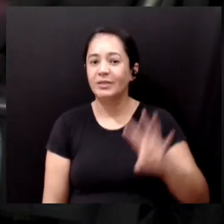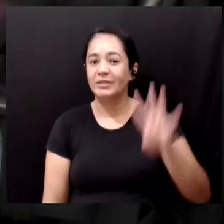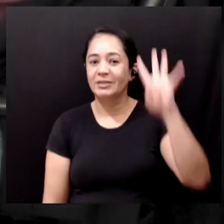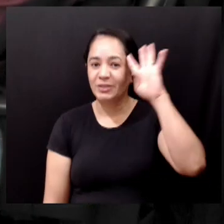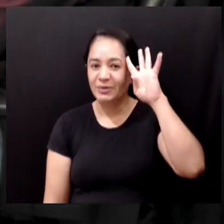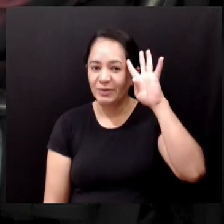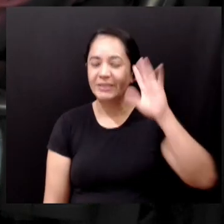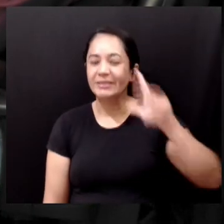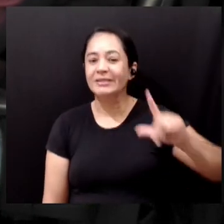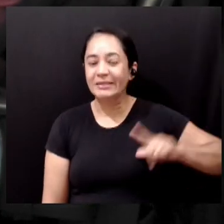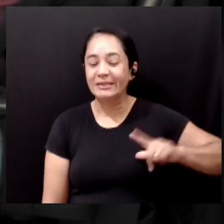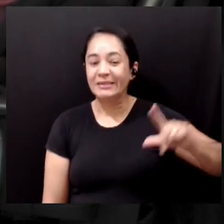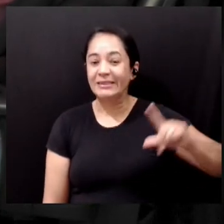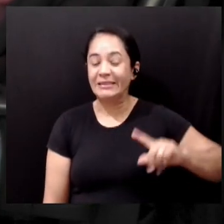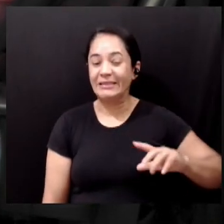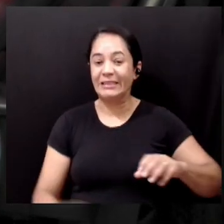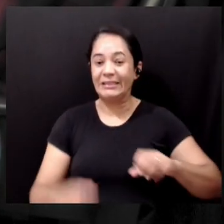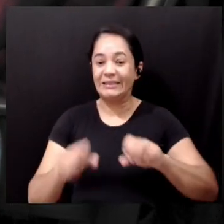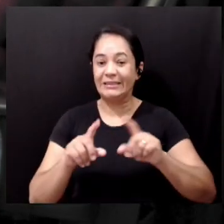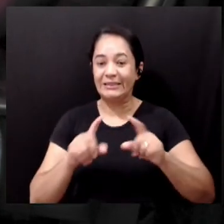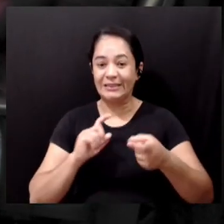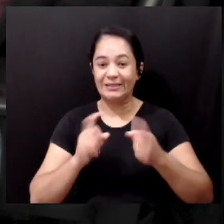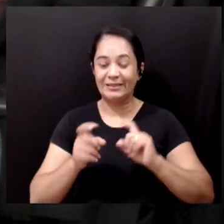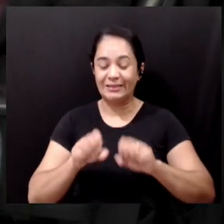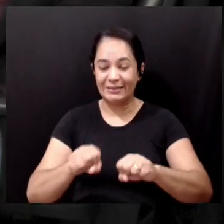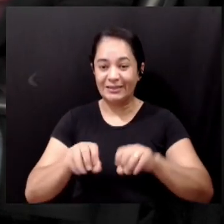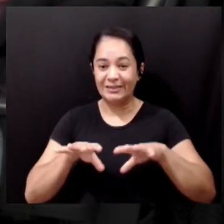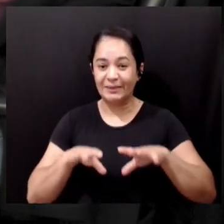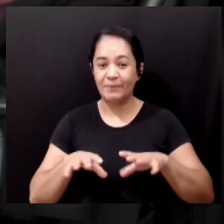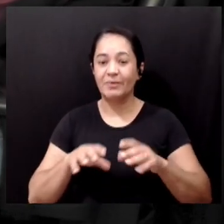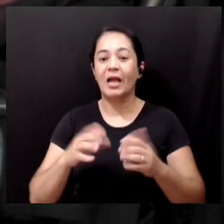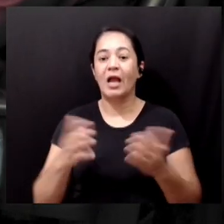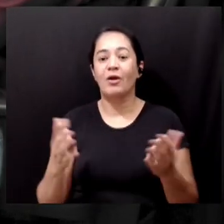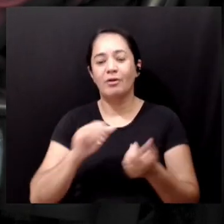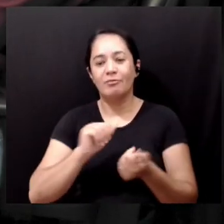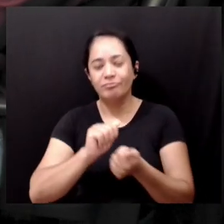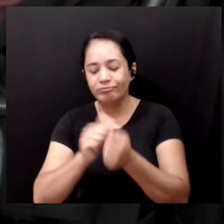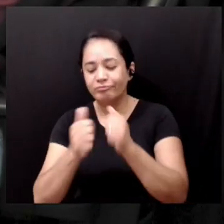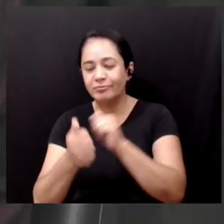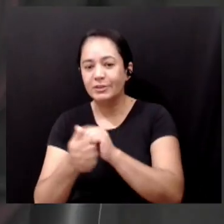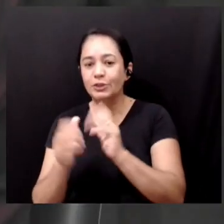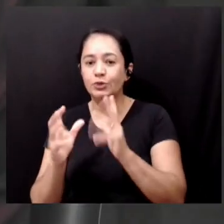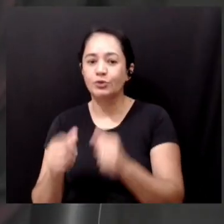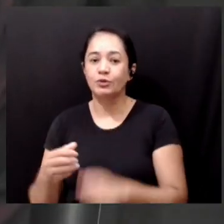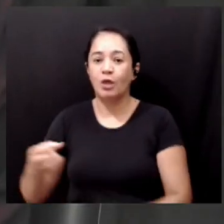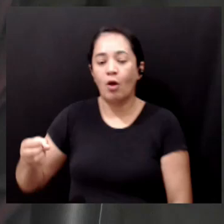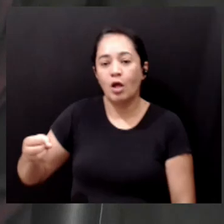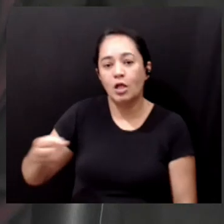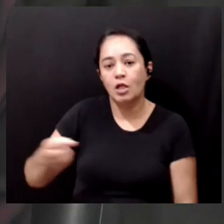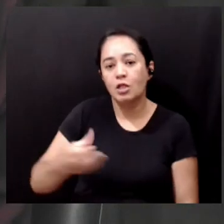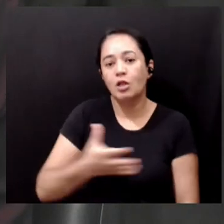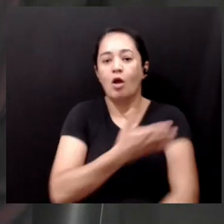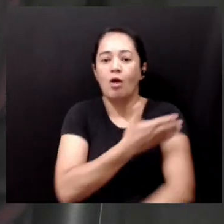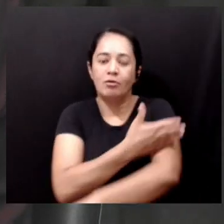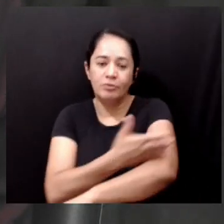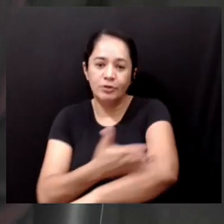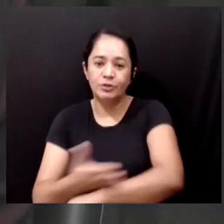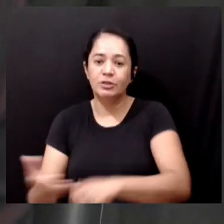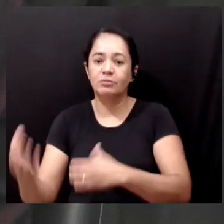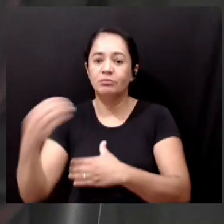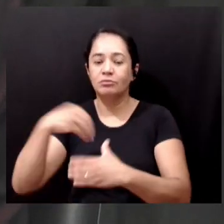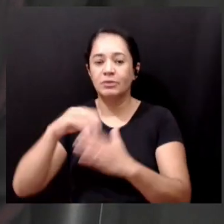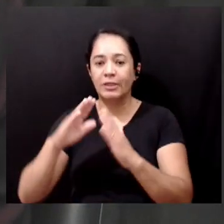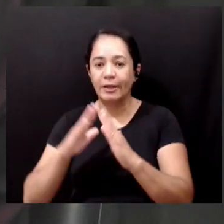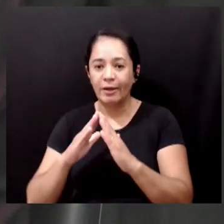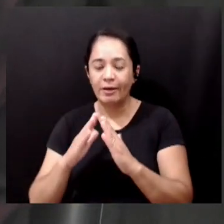né? nova agenda. Então estamos adaptando tudo. Virou uma nova rotina em casa, né? Então temos outros compromissos agora que assumimos, né,